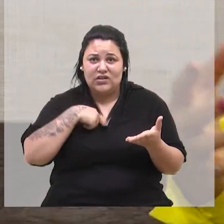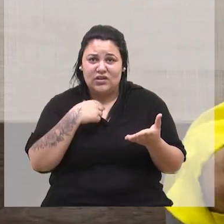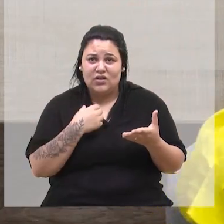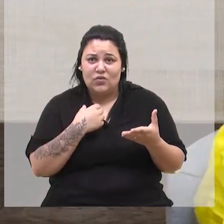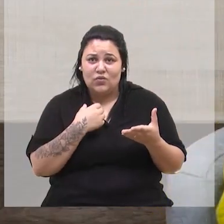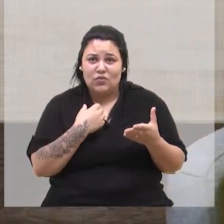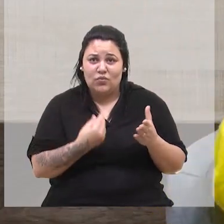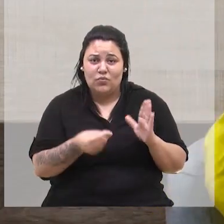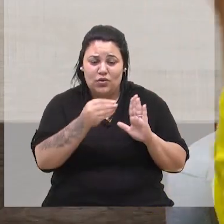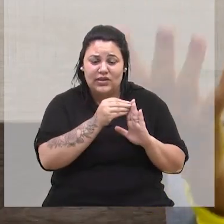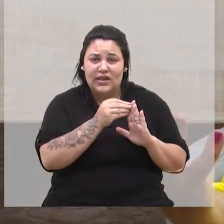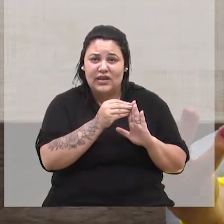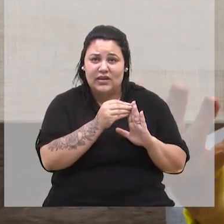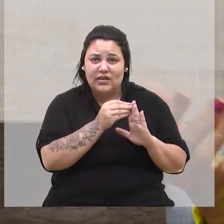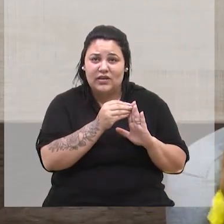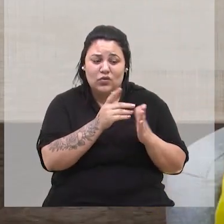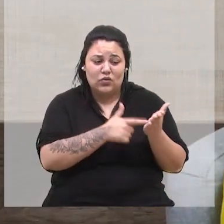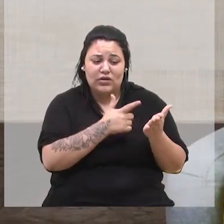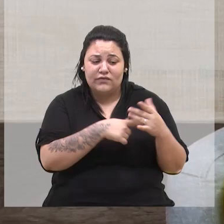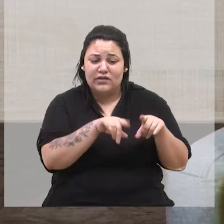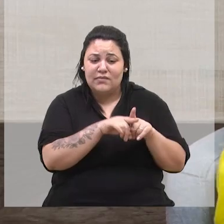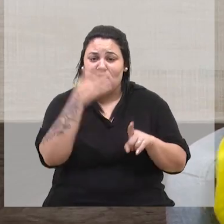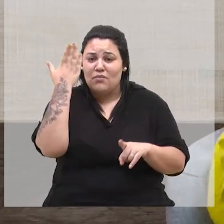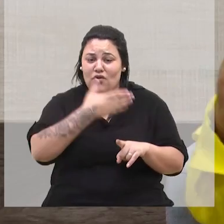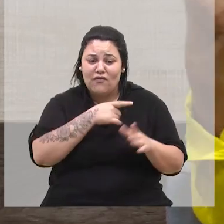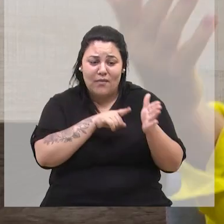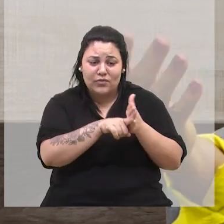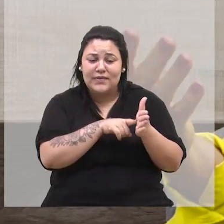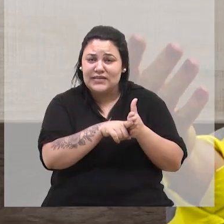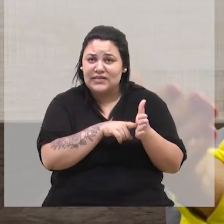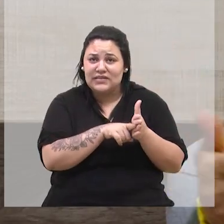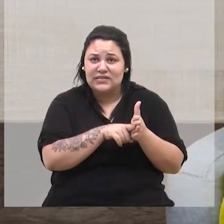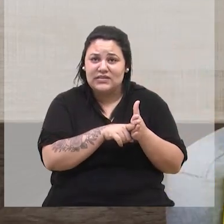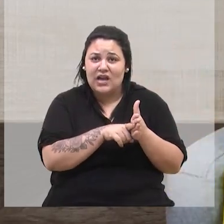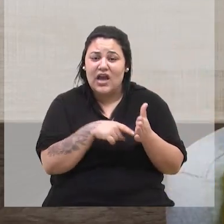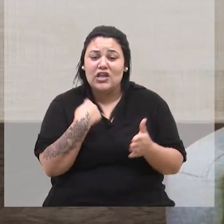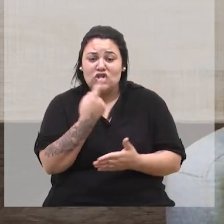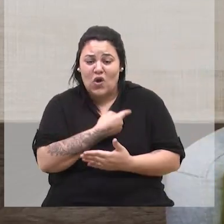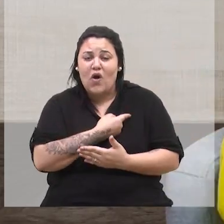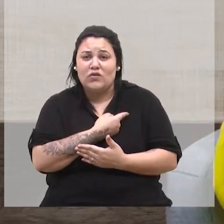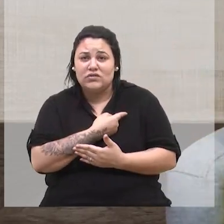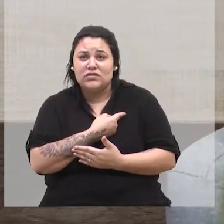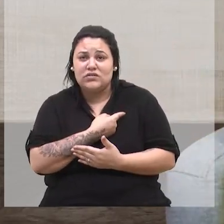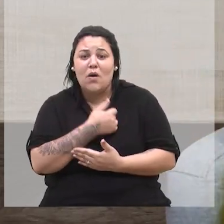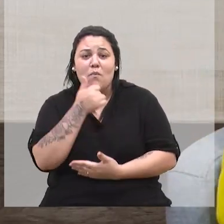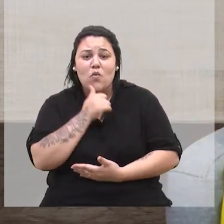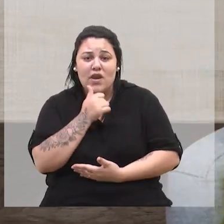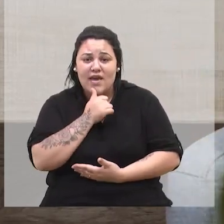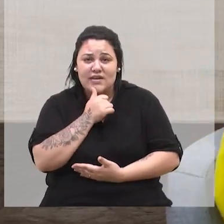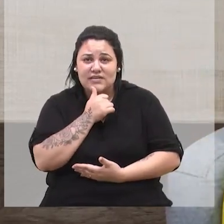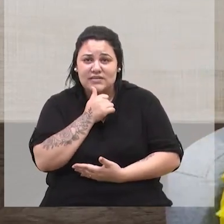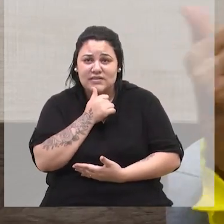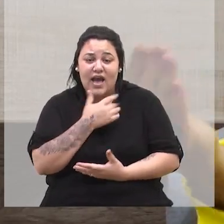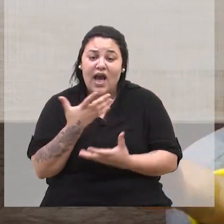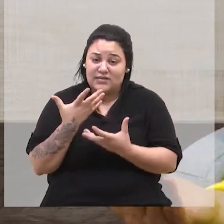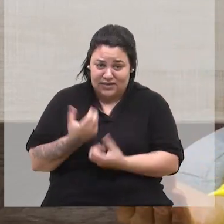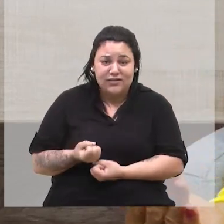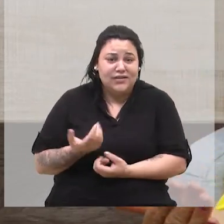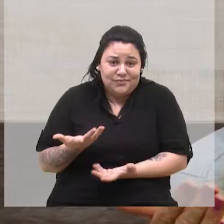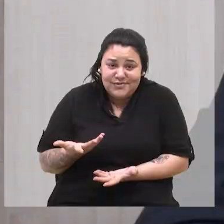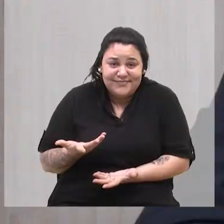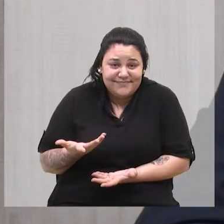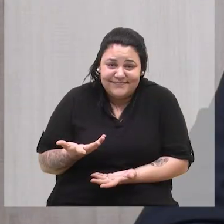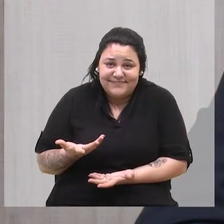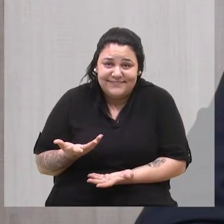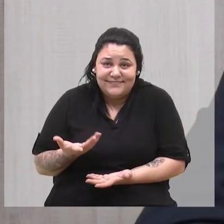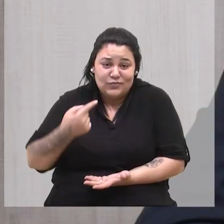com a obra para tornar tudo isso visível e provar por pesquisas que nós mesmas mulheres aceitamos esta